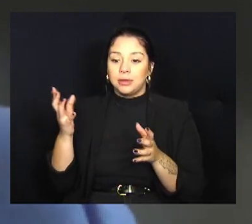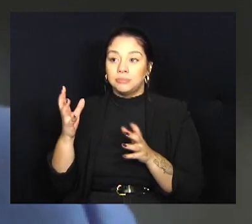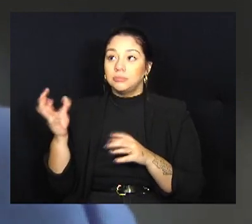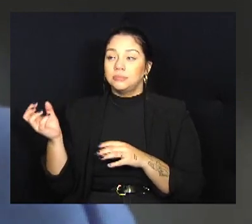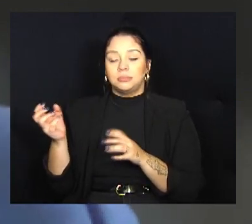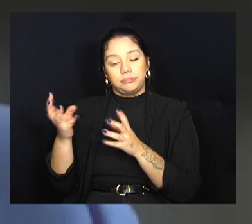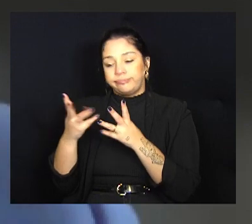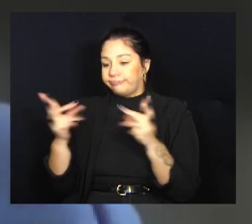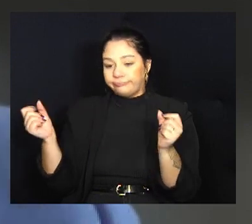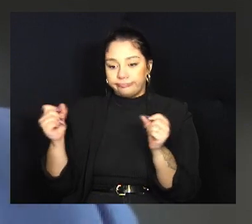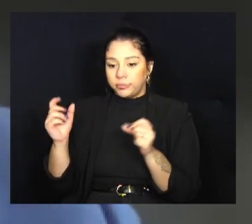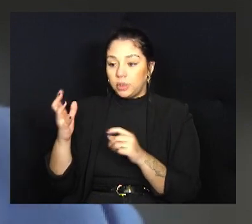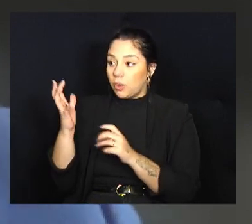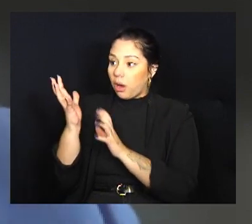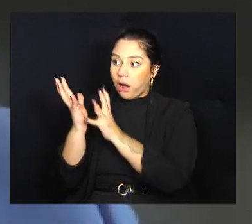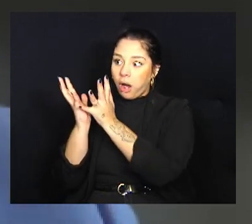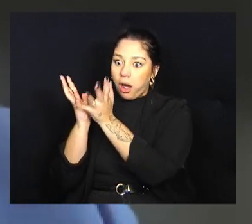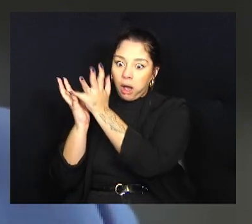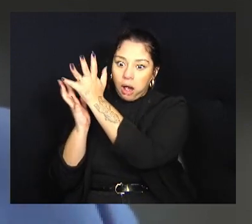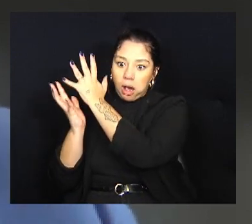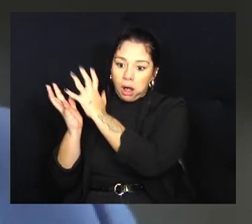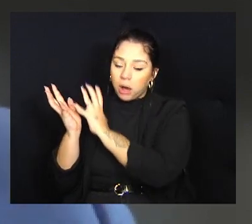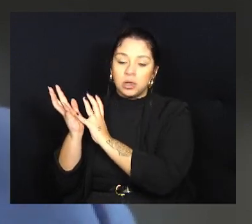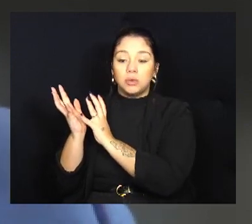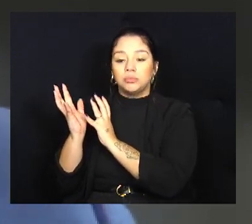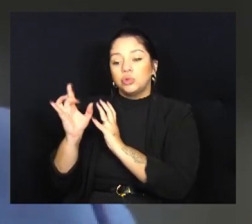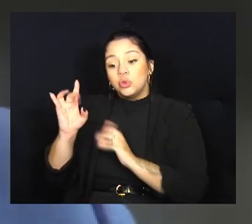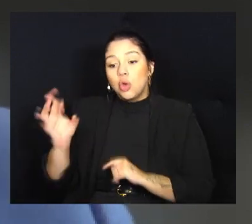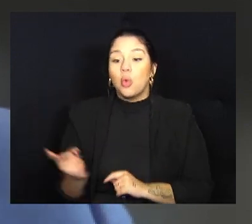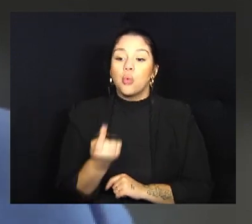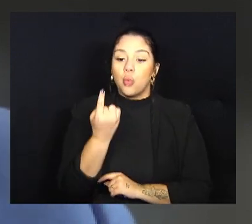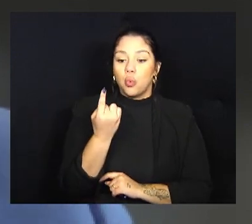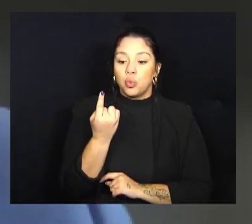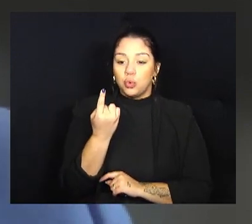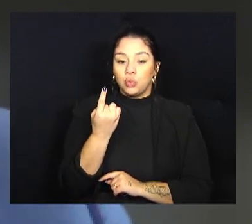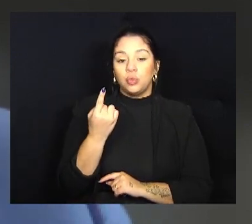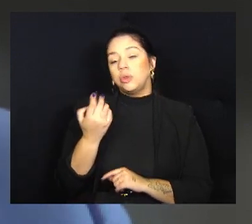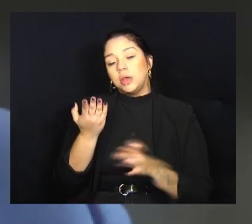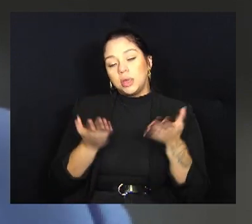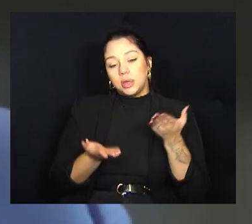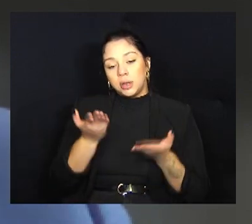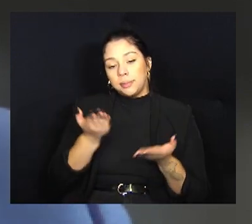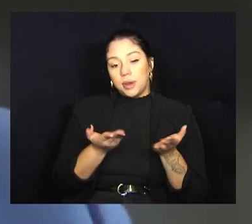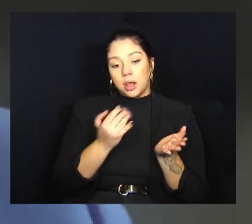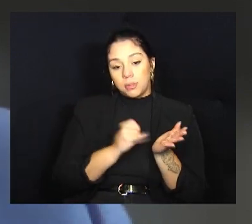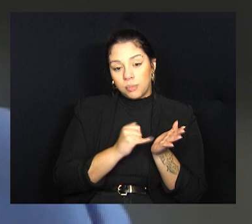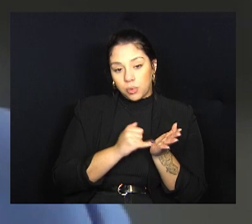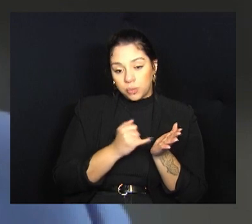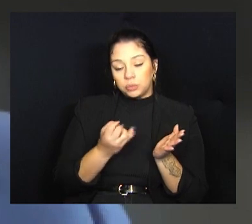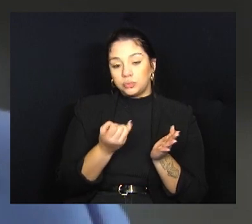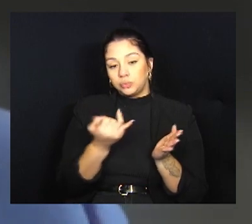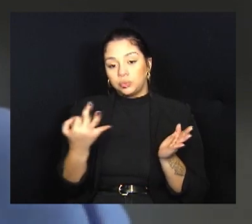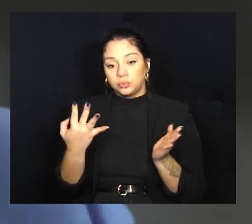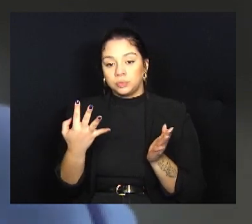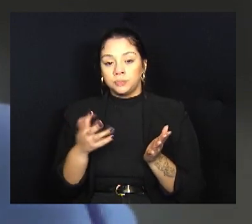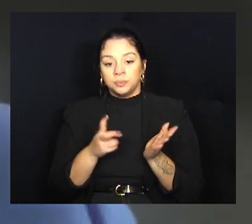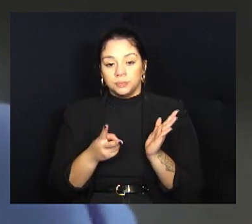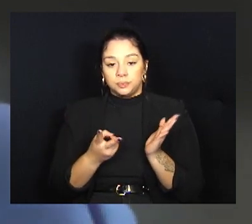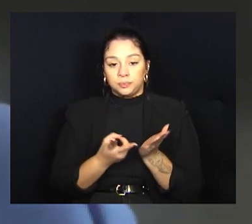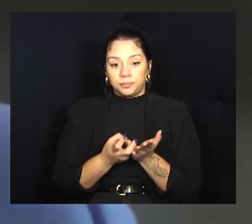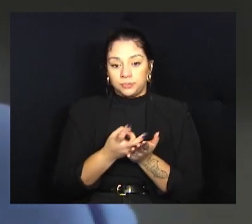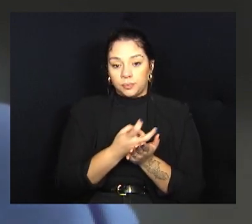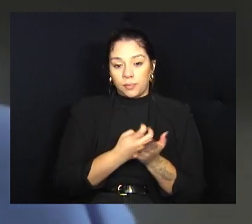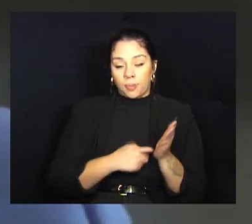É simplificar e equilibrar o imposto, a carga tributária de